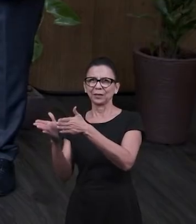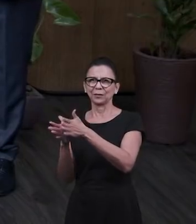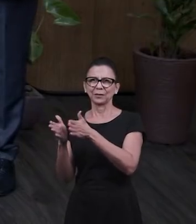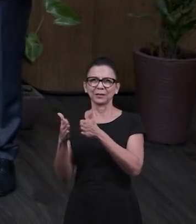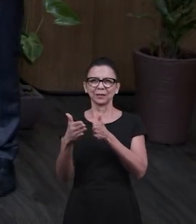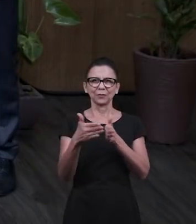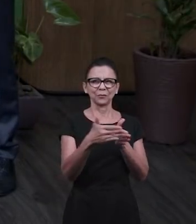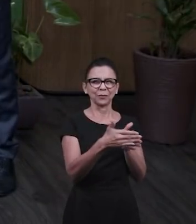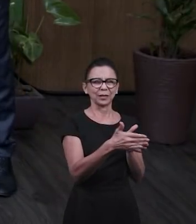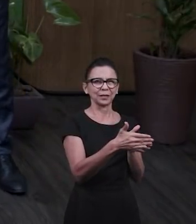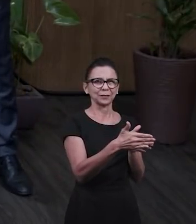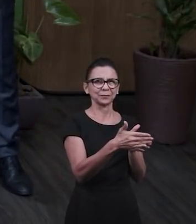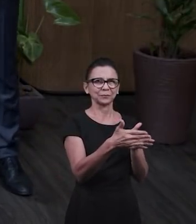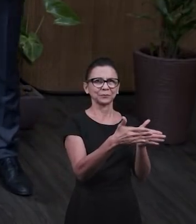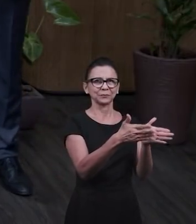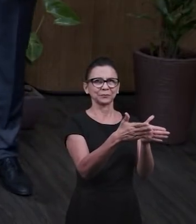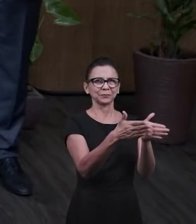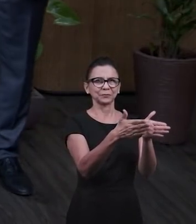do caminho.